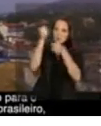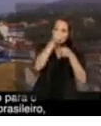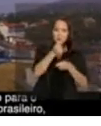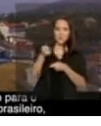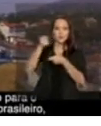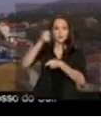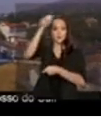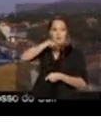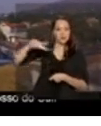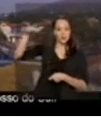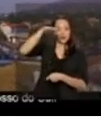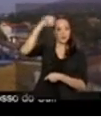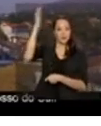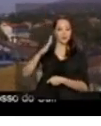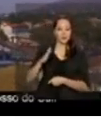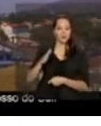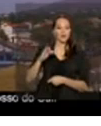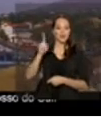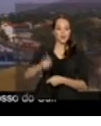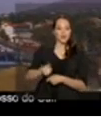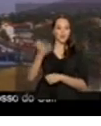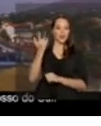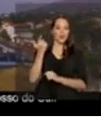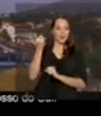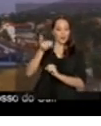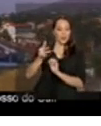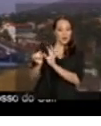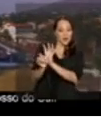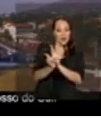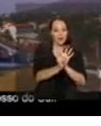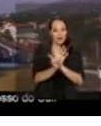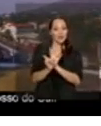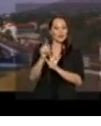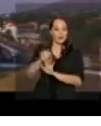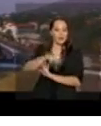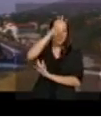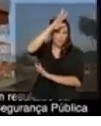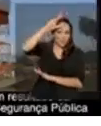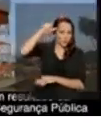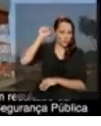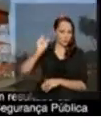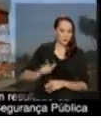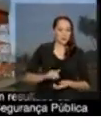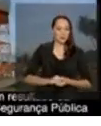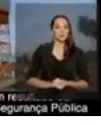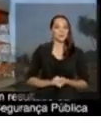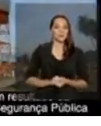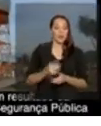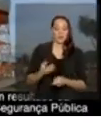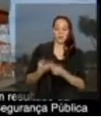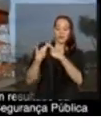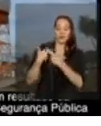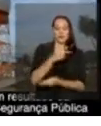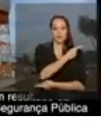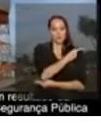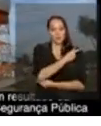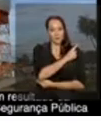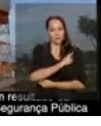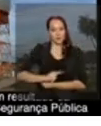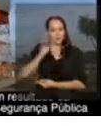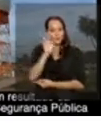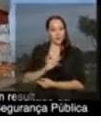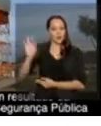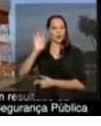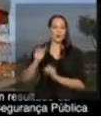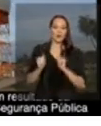espaço aéreo brasileiro, o Sítio Radar de Corumbá, em Mato Grosso do Sul. Sob o comando do governo federal, em um resultado